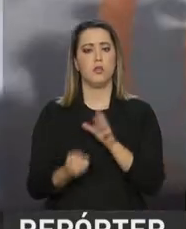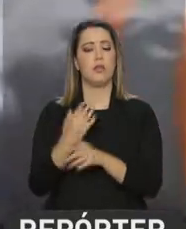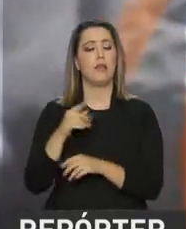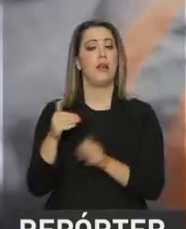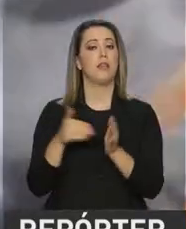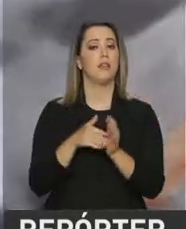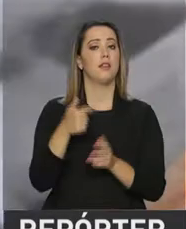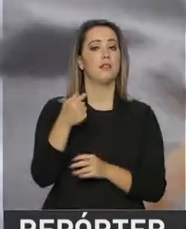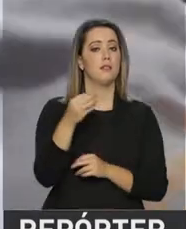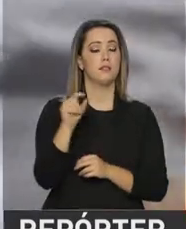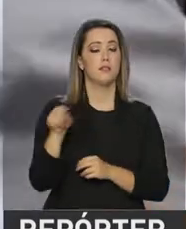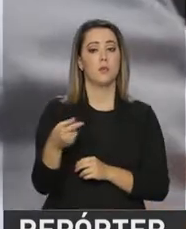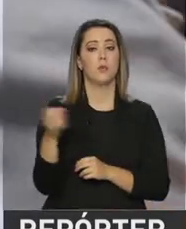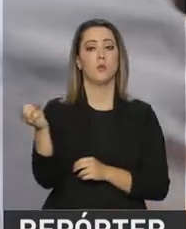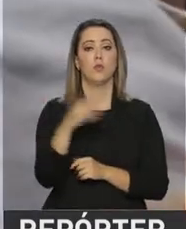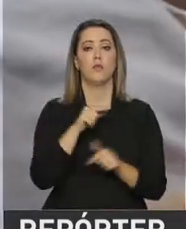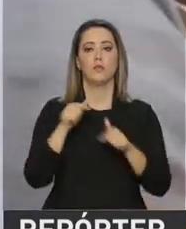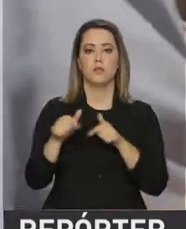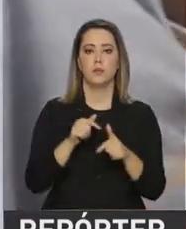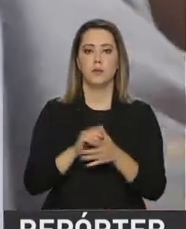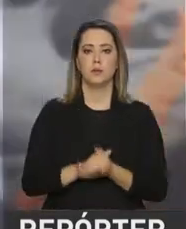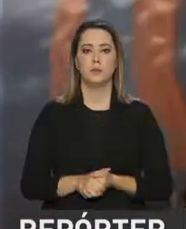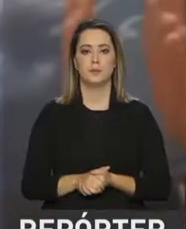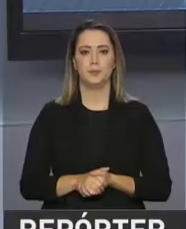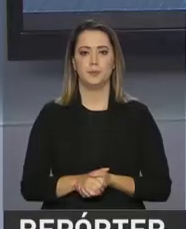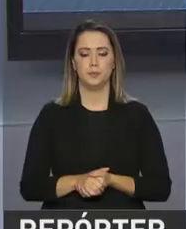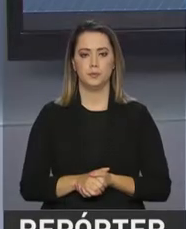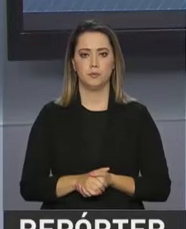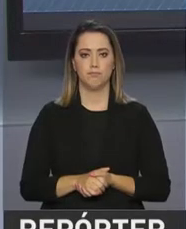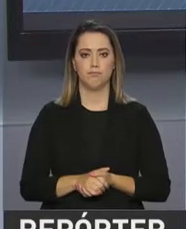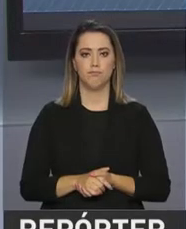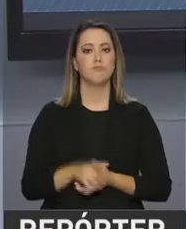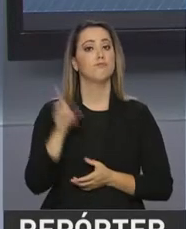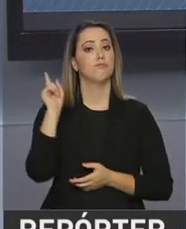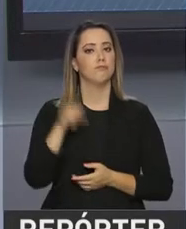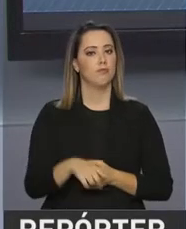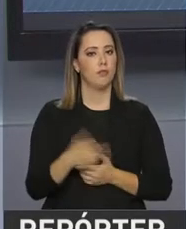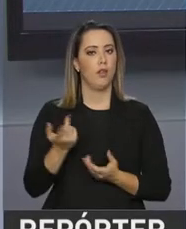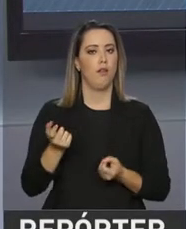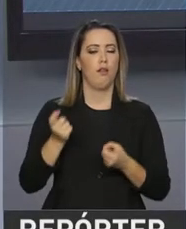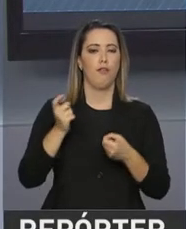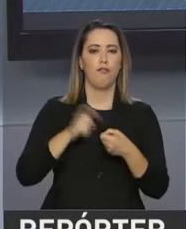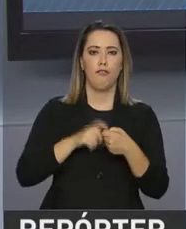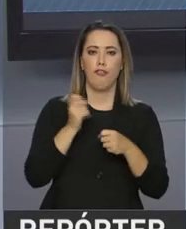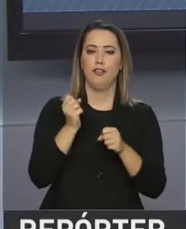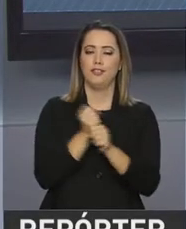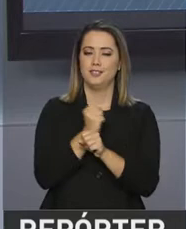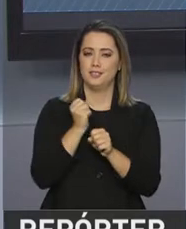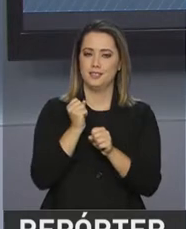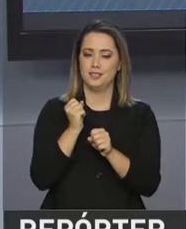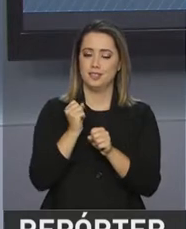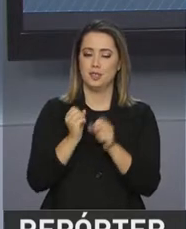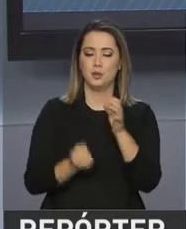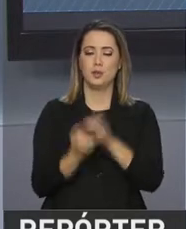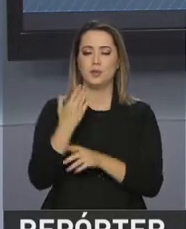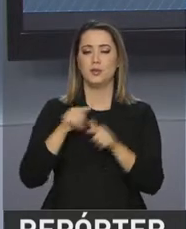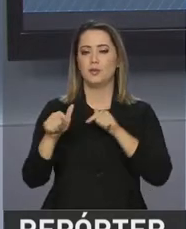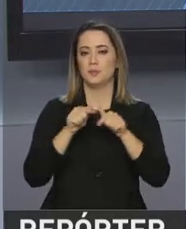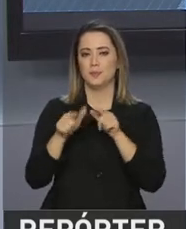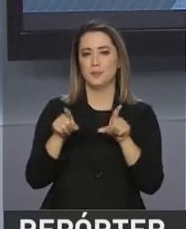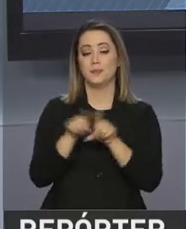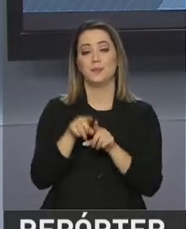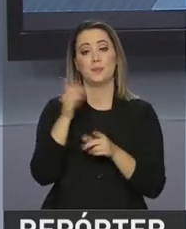70 mil postos de trabalho e o tema ainda é a retomada dos empregos no país em um evento realizado